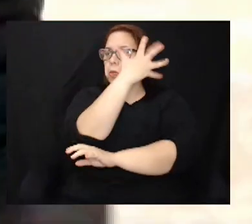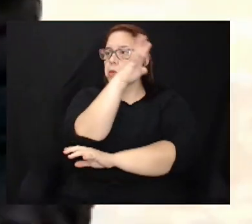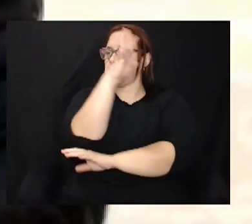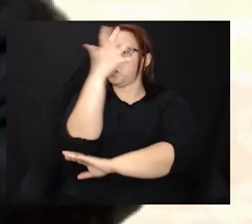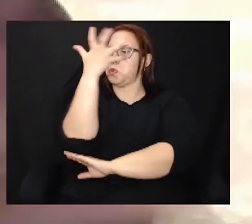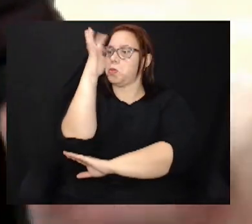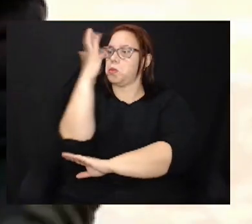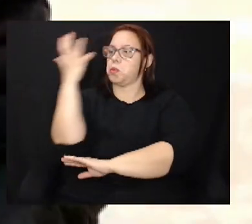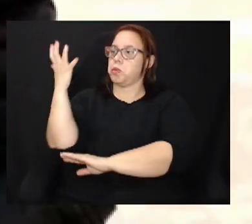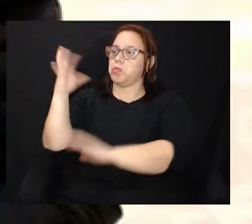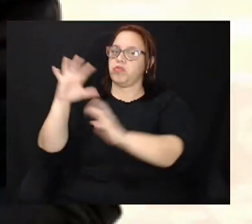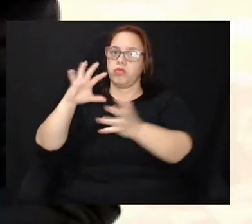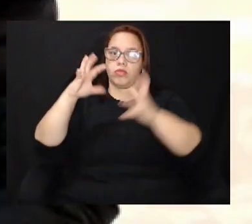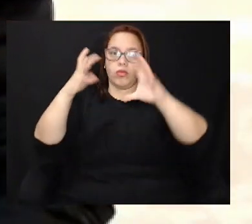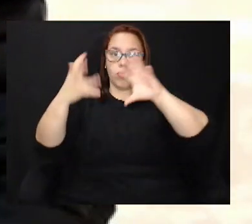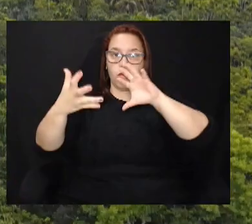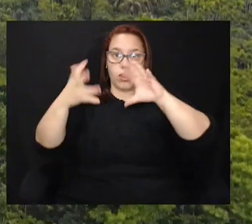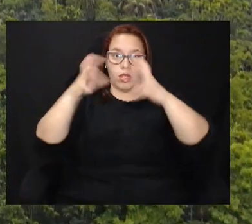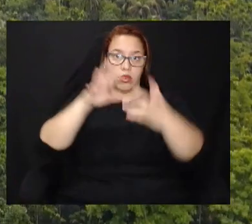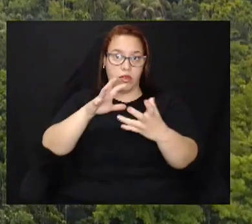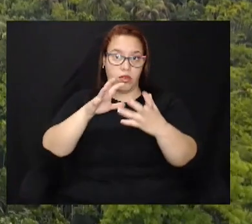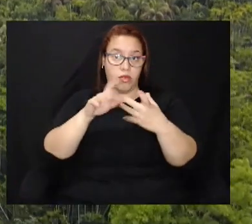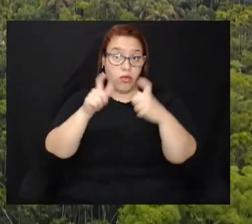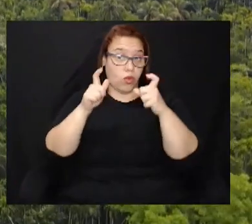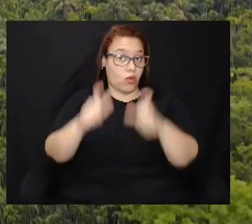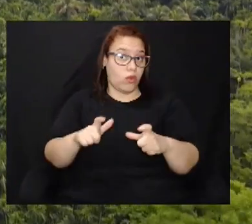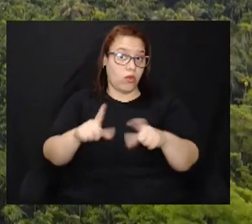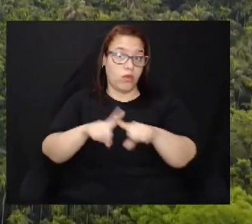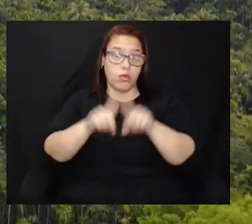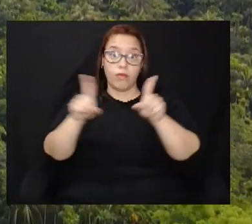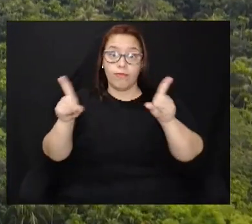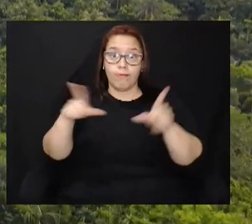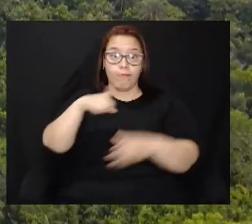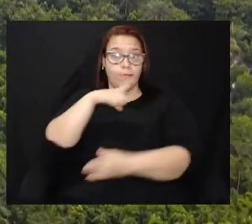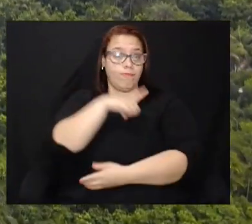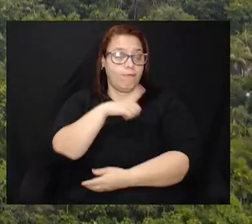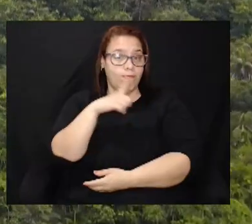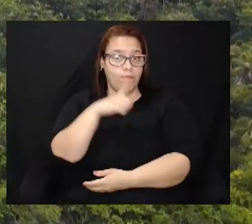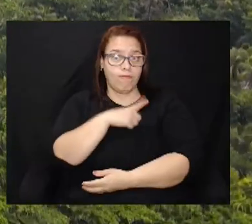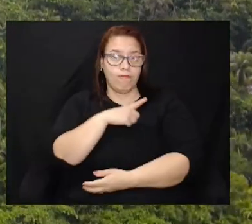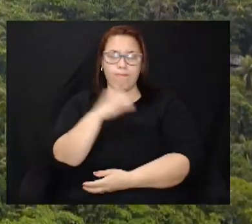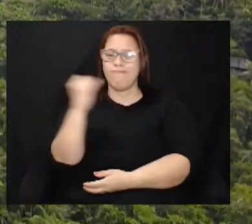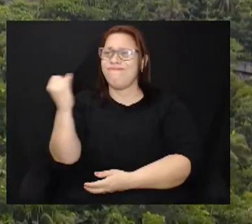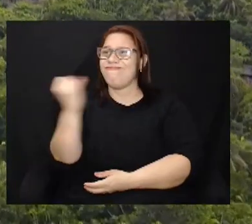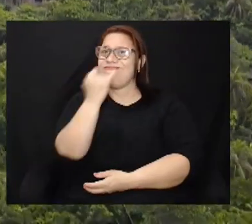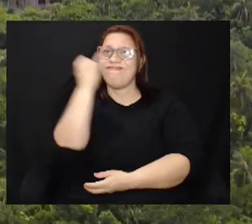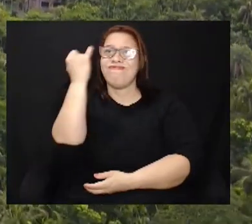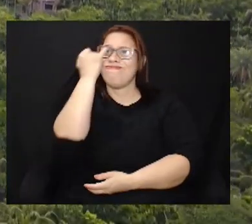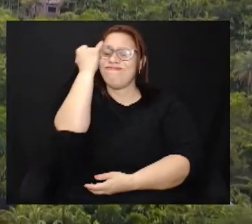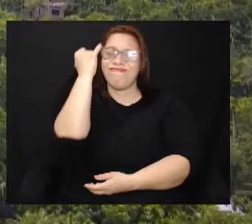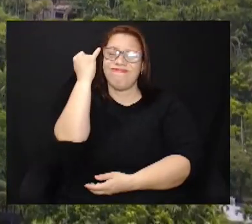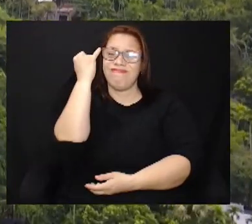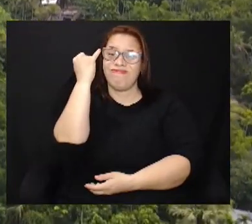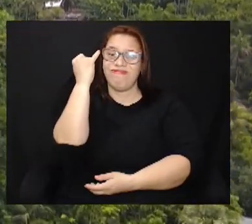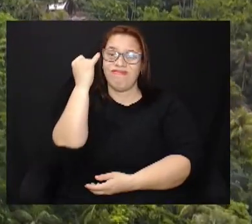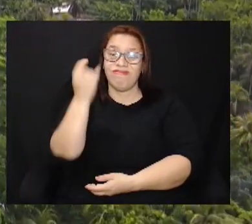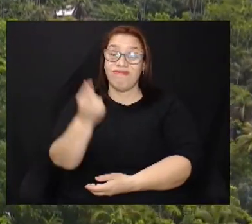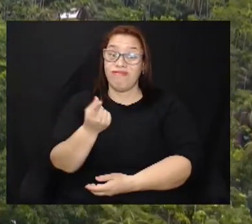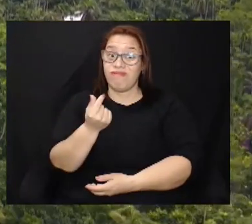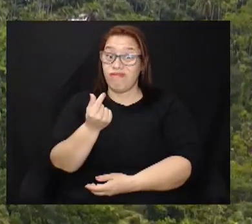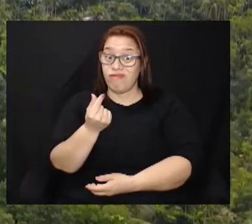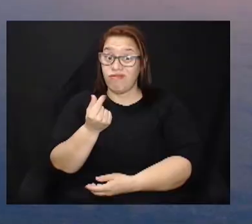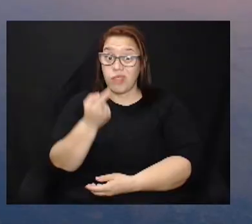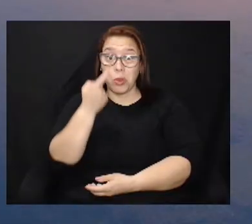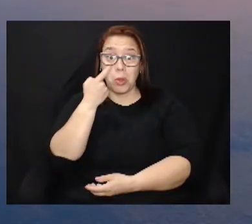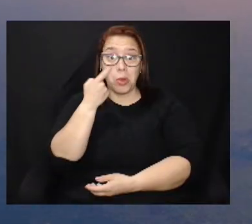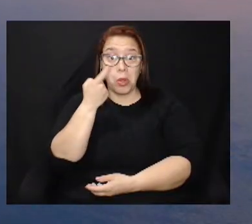climática e ecológico-ambiental, mas ela tem uma fundamentação relevante que é econômica. Olhe para o